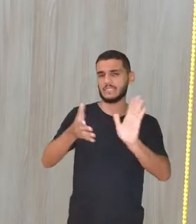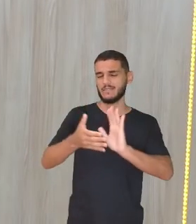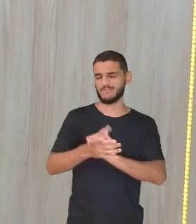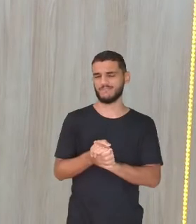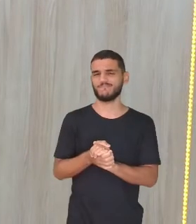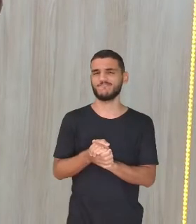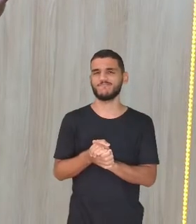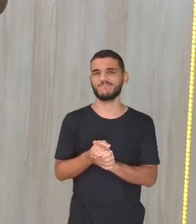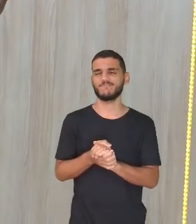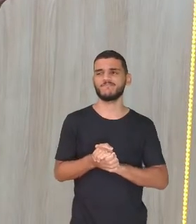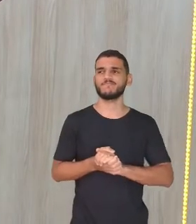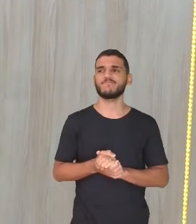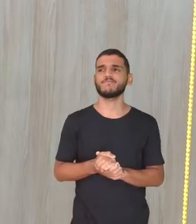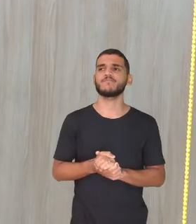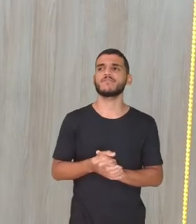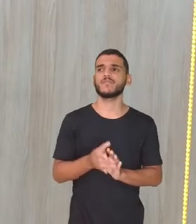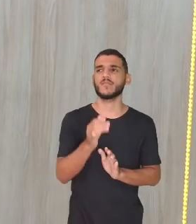que